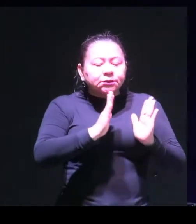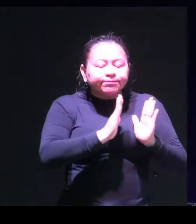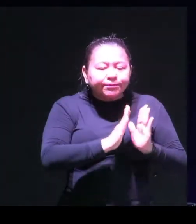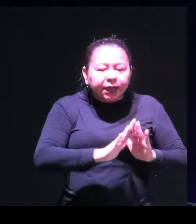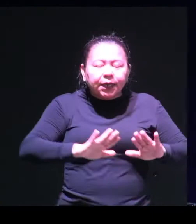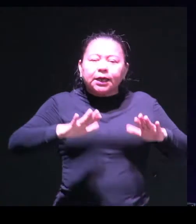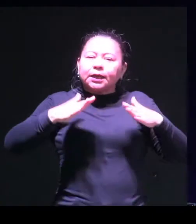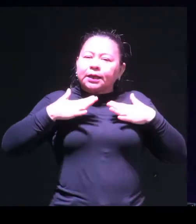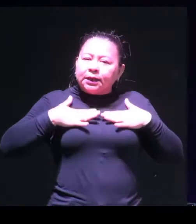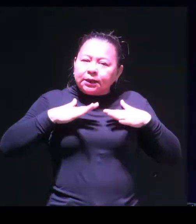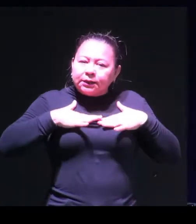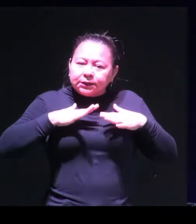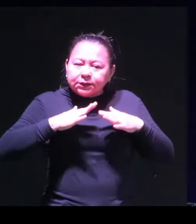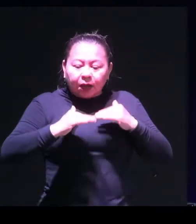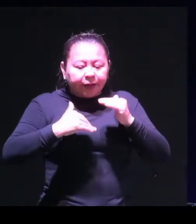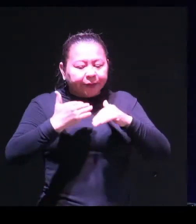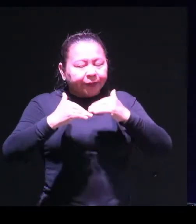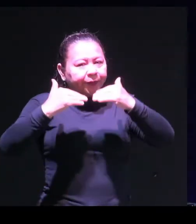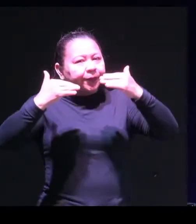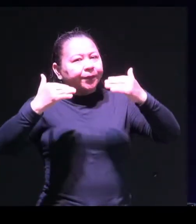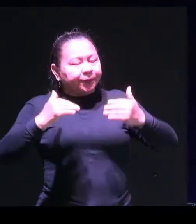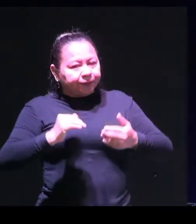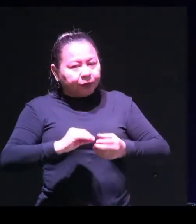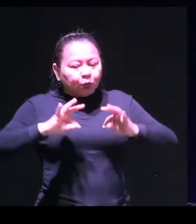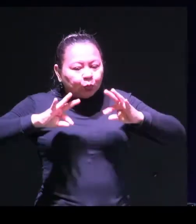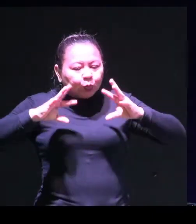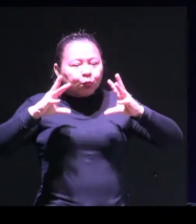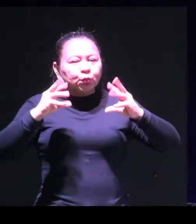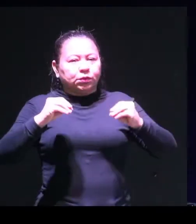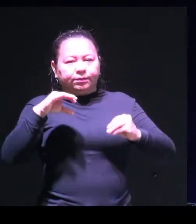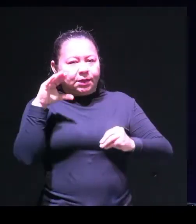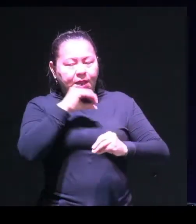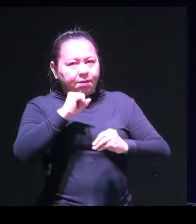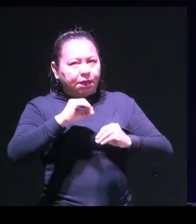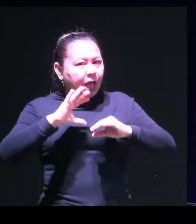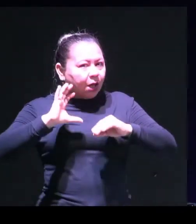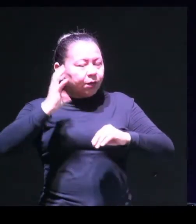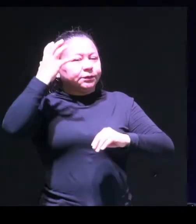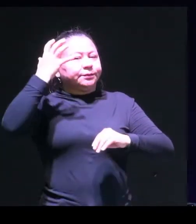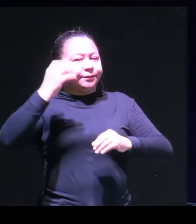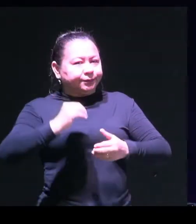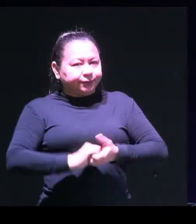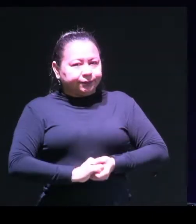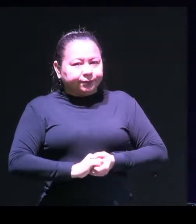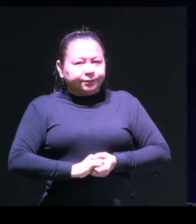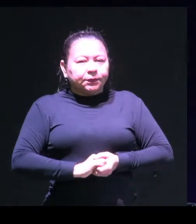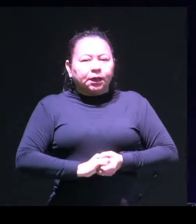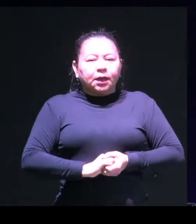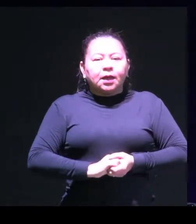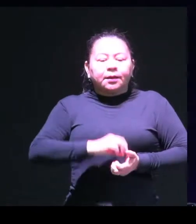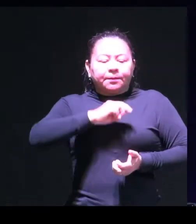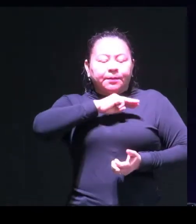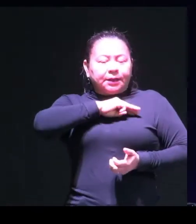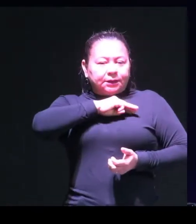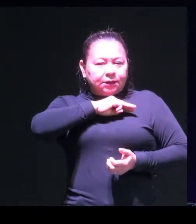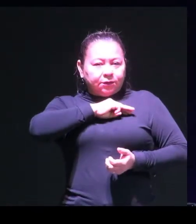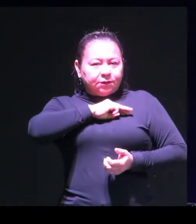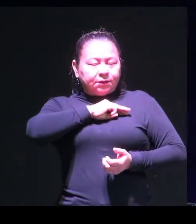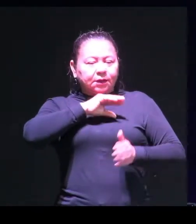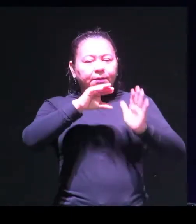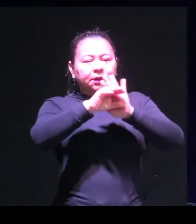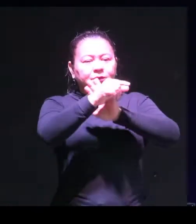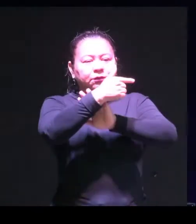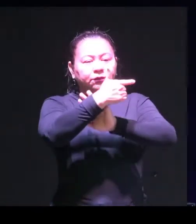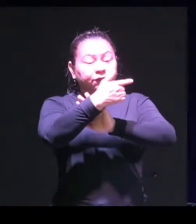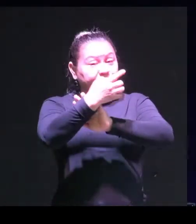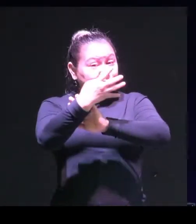progressiva, aumentando as coisas. Tudo está indo muito mais rápido. Em Mateus capítulo 24, versículo 1